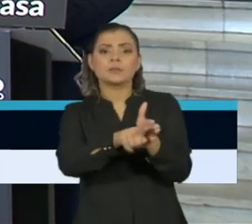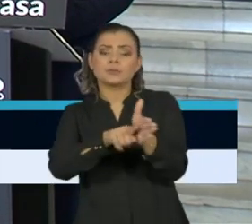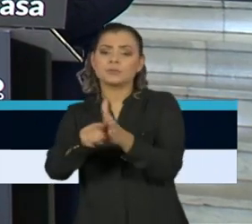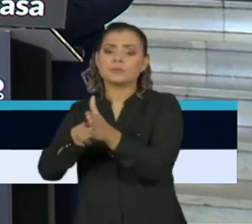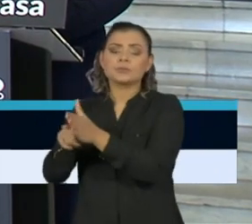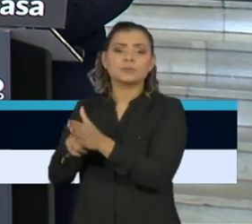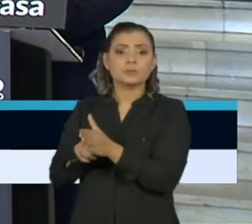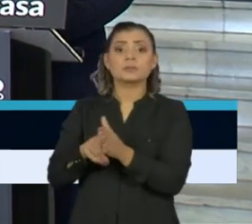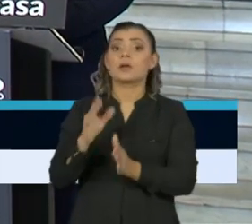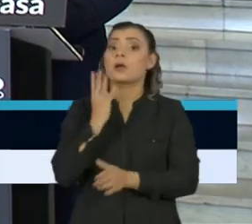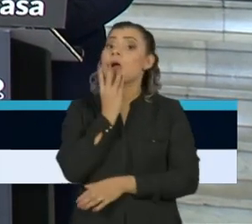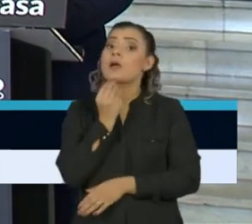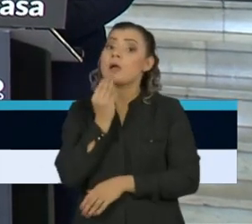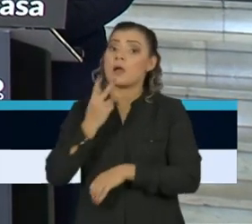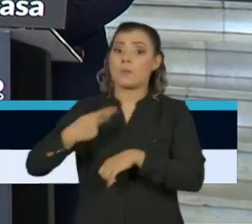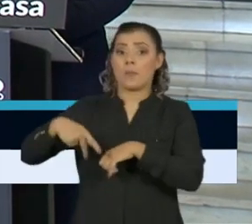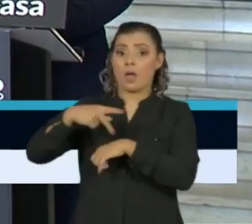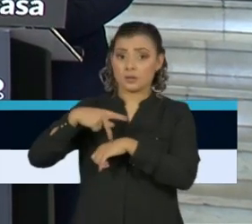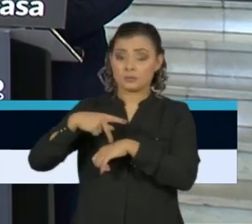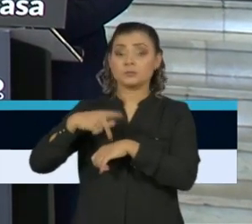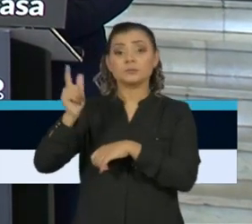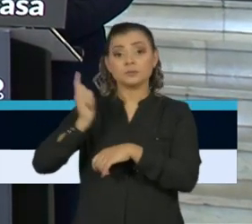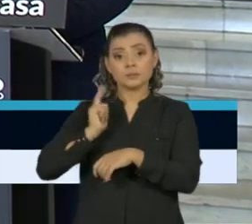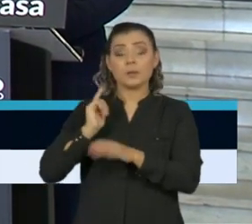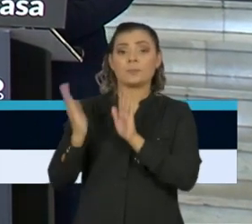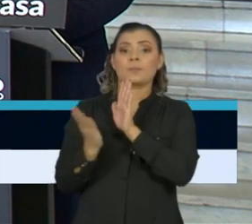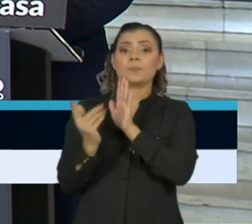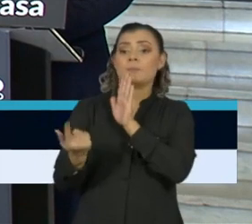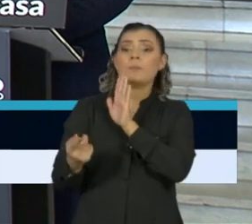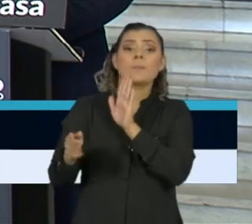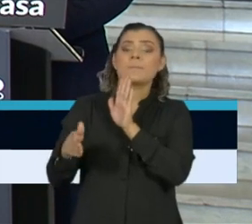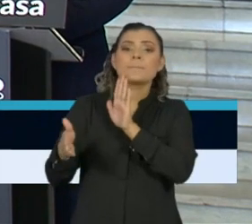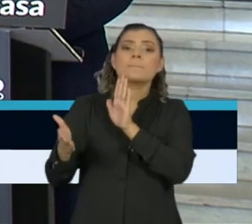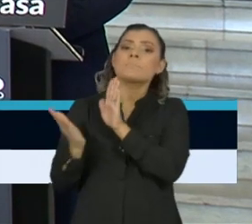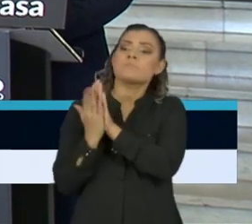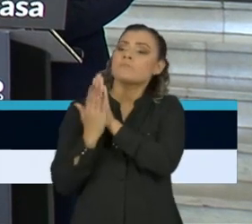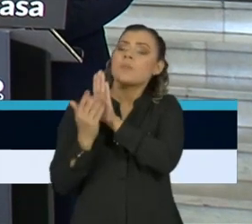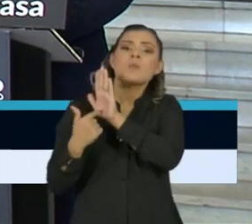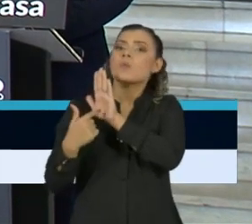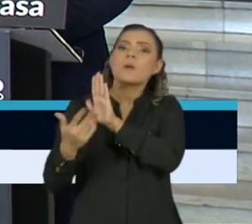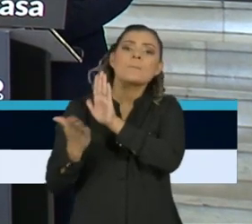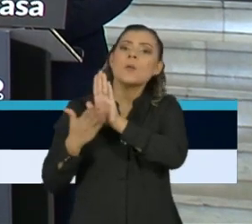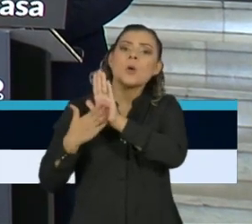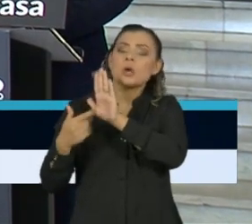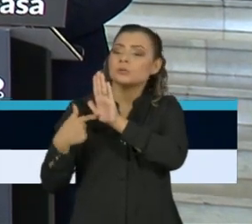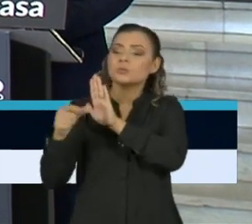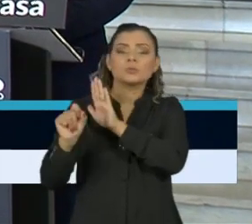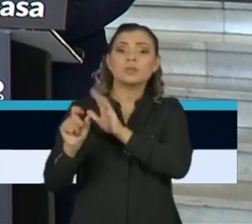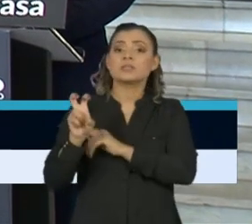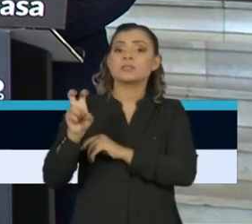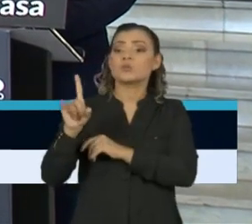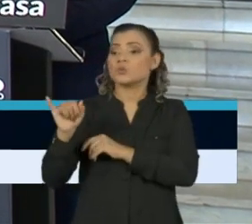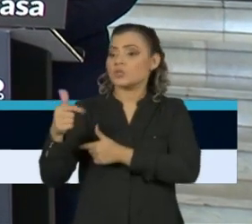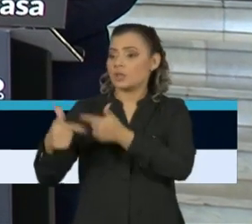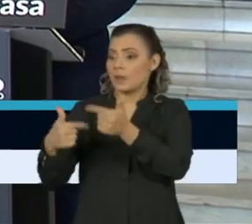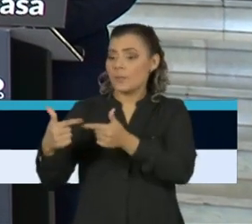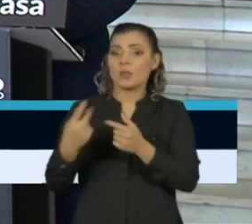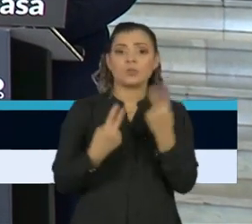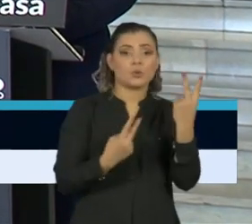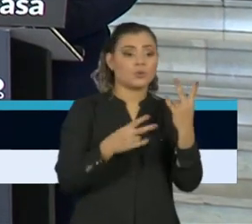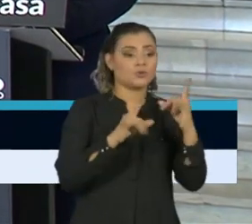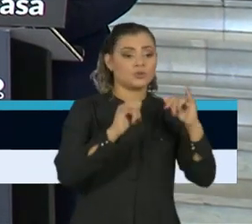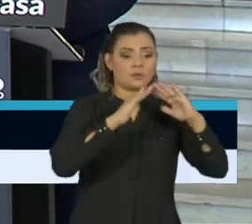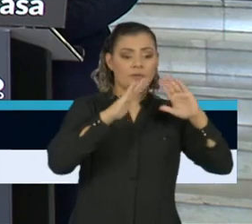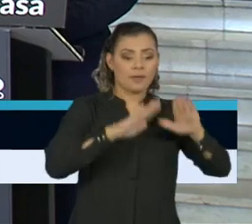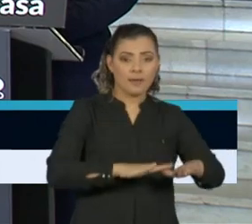de Israel que já propõem um isolamento intermitente, 5 dias de trabalho, 2 dias em casa, se